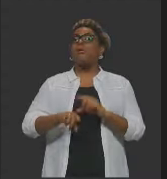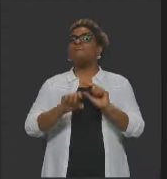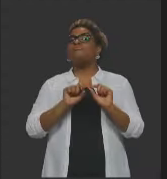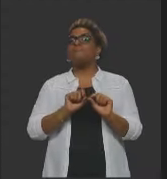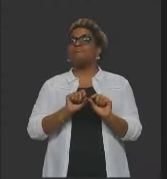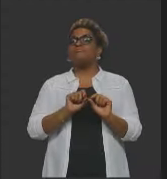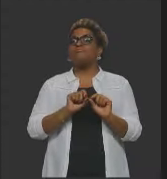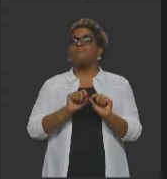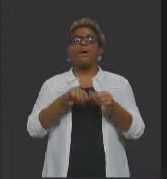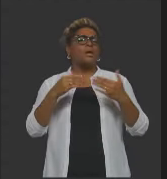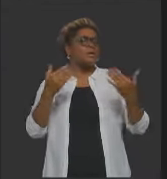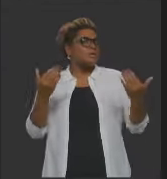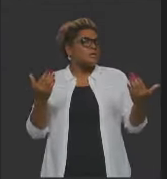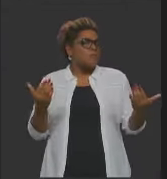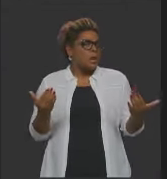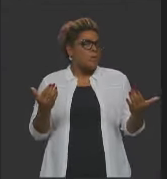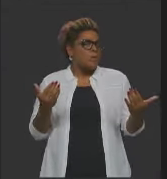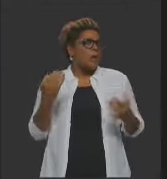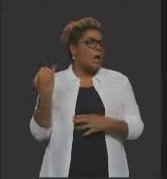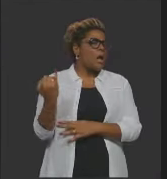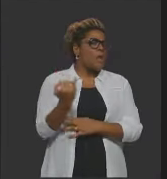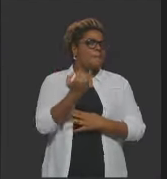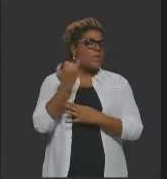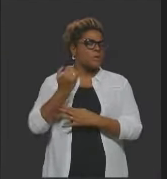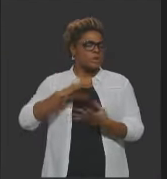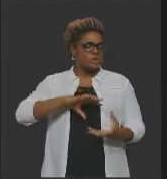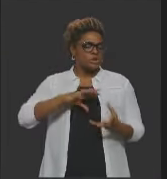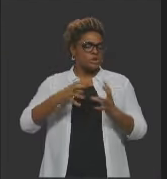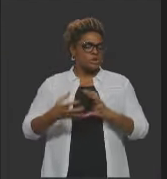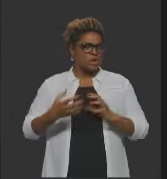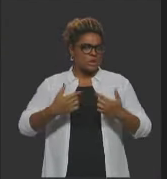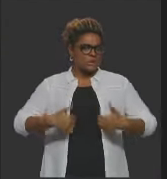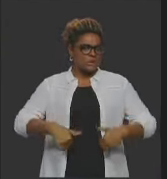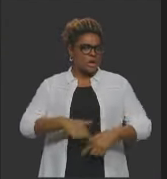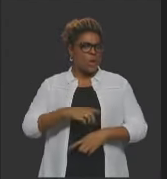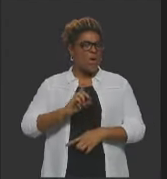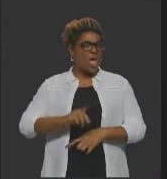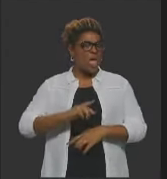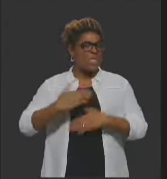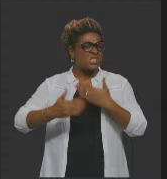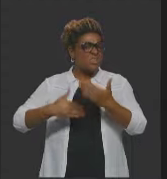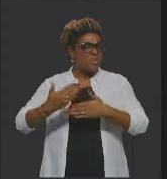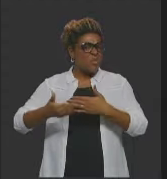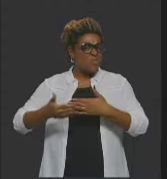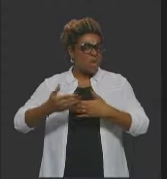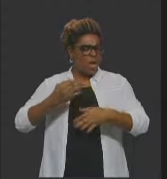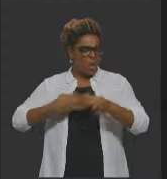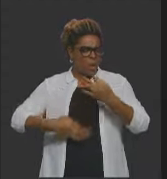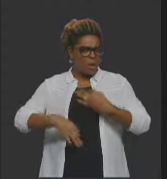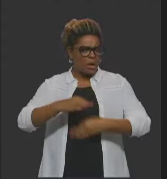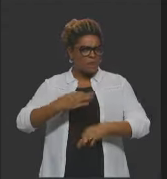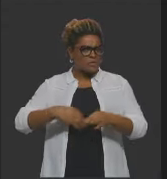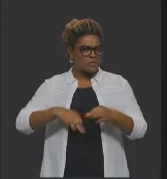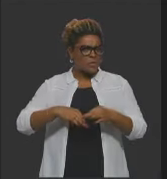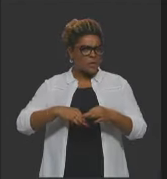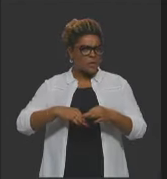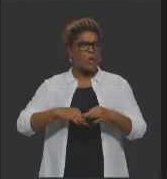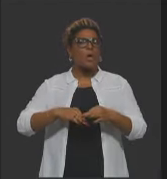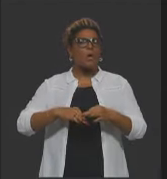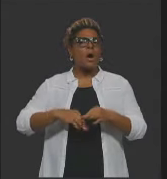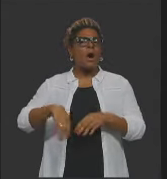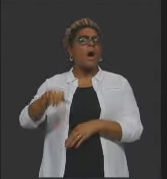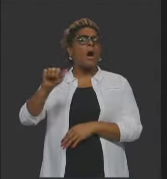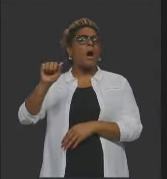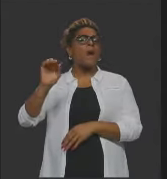Então, será que a importância da digestão é desenvolver nosso organismo? É ativar glândulas anexas? É transformar os alimentos em